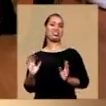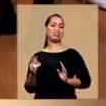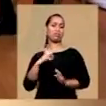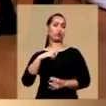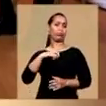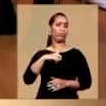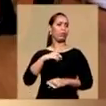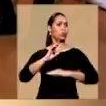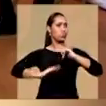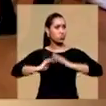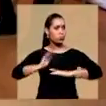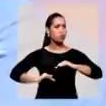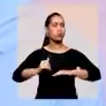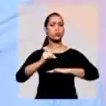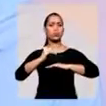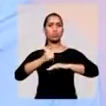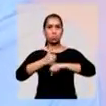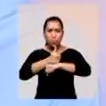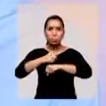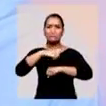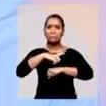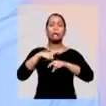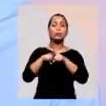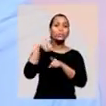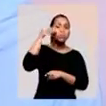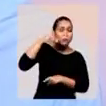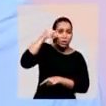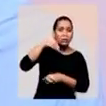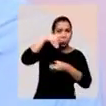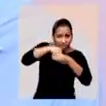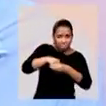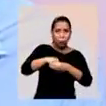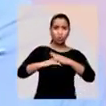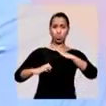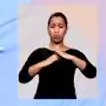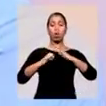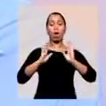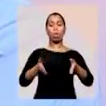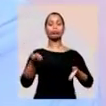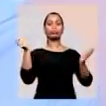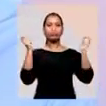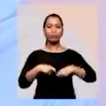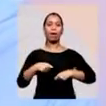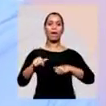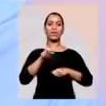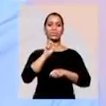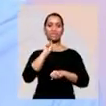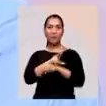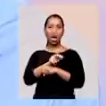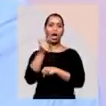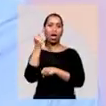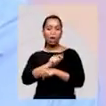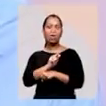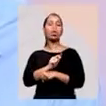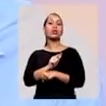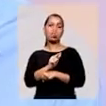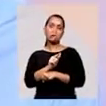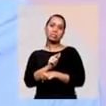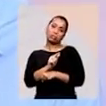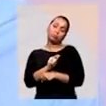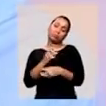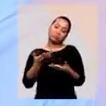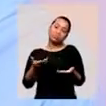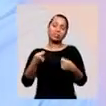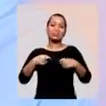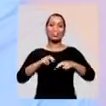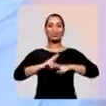antigamente eu ter qualificação ou eu ter a experiência do mercado que vai fazer com que hoje eu conquiste a vaga que eu quero ou a vaga que eu almejo.